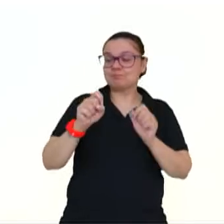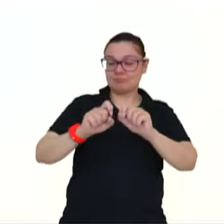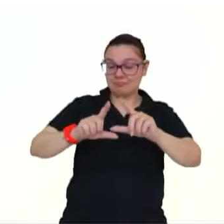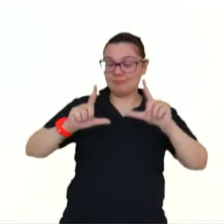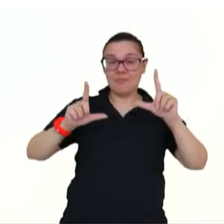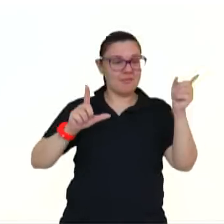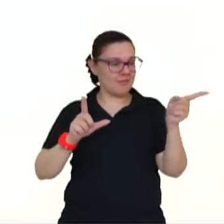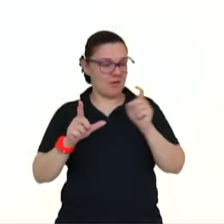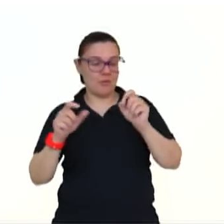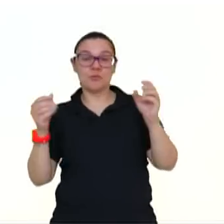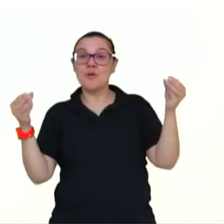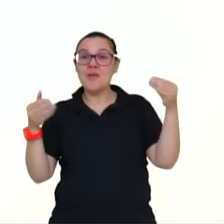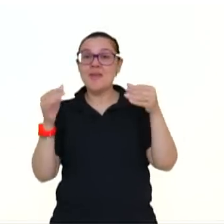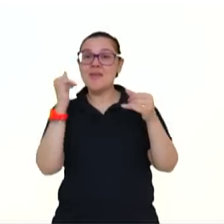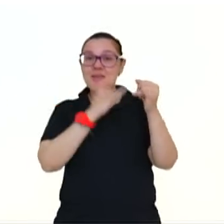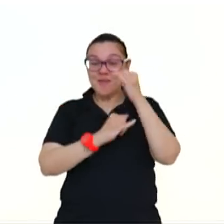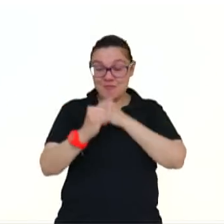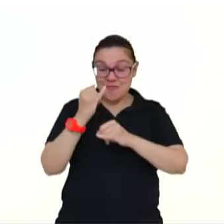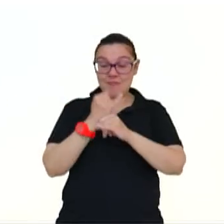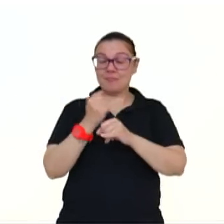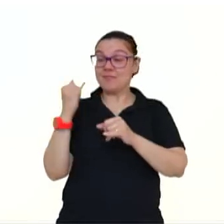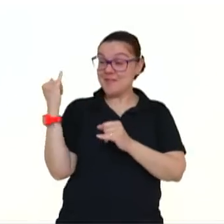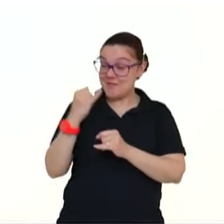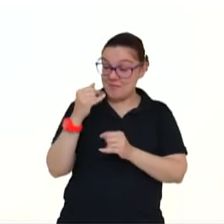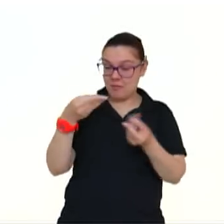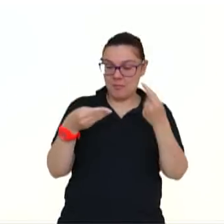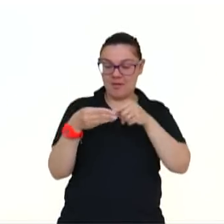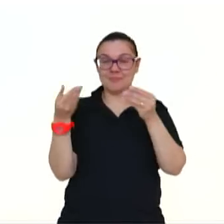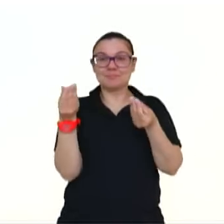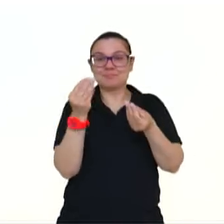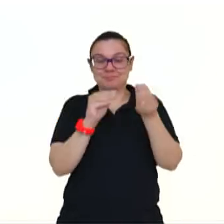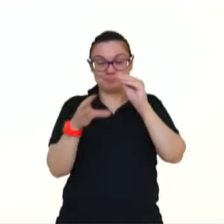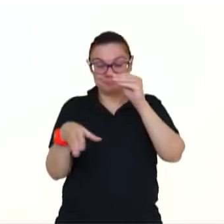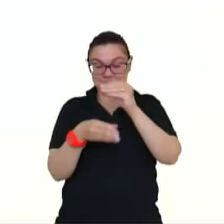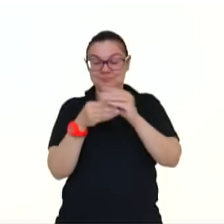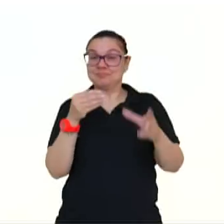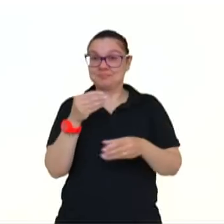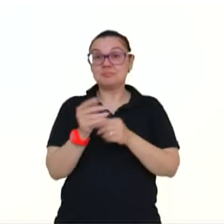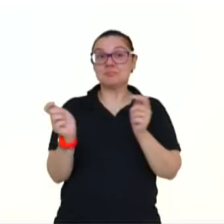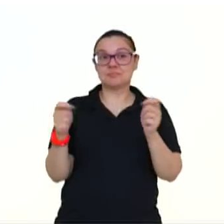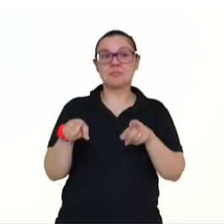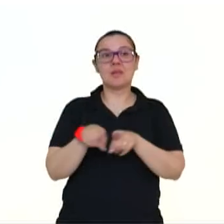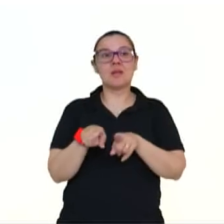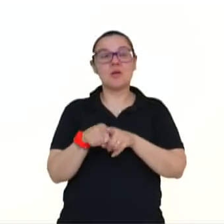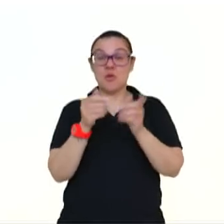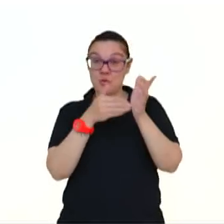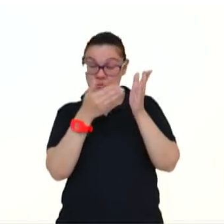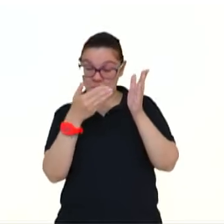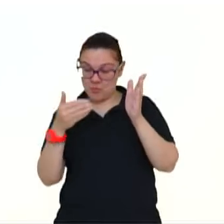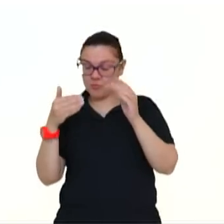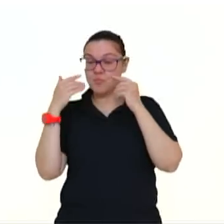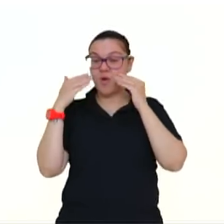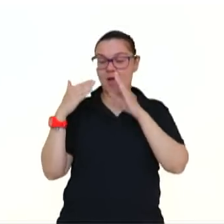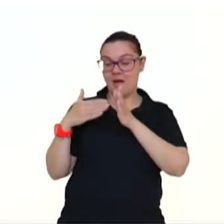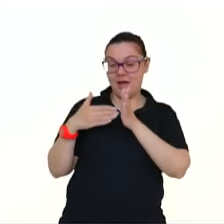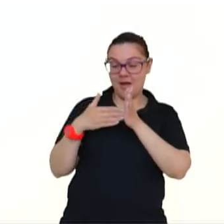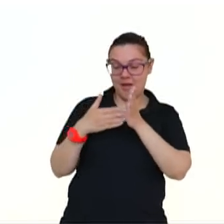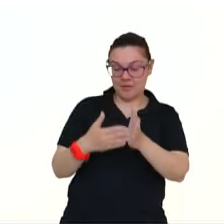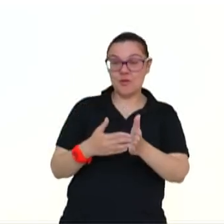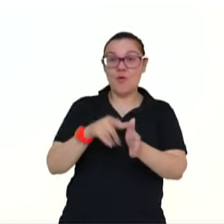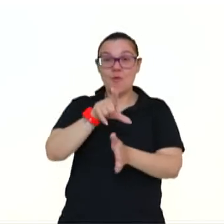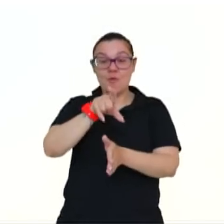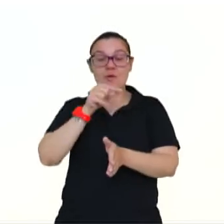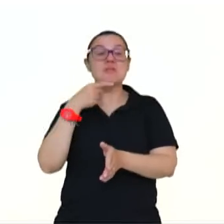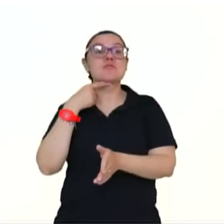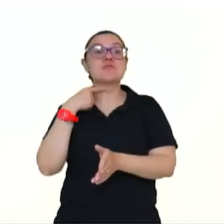outras informações, outros conhecimentos que eu posso acrescentar. E o último, o percurso de leitura é